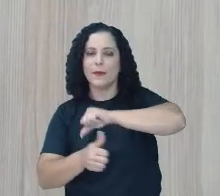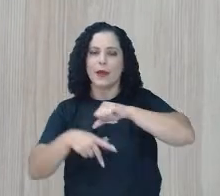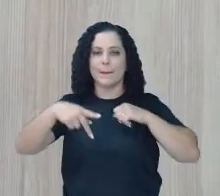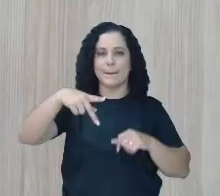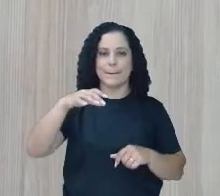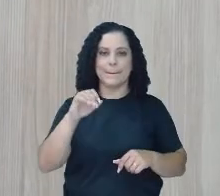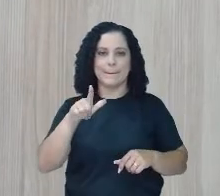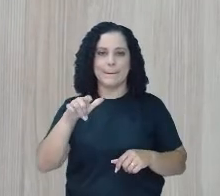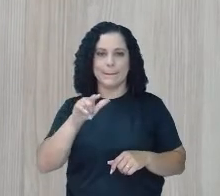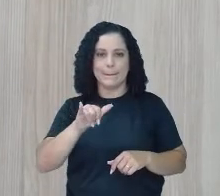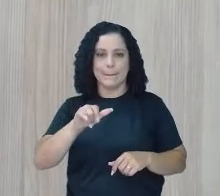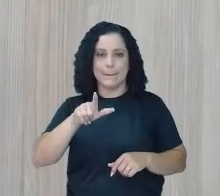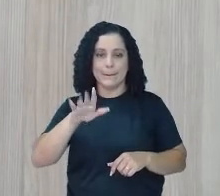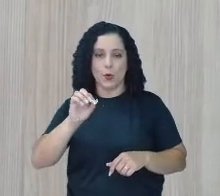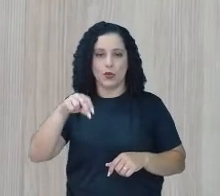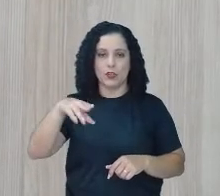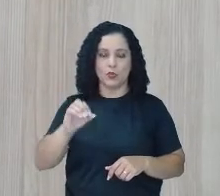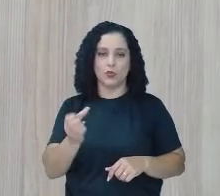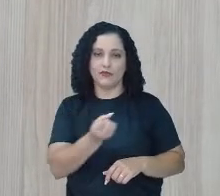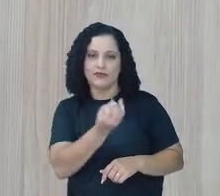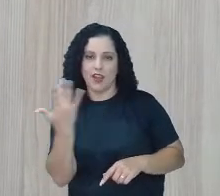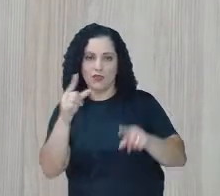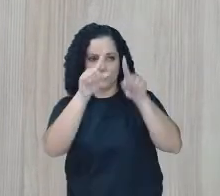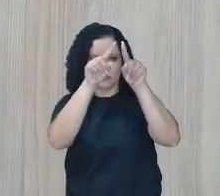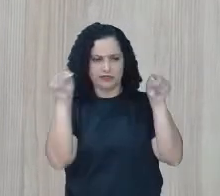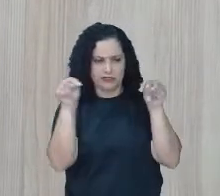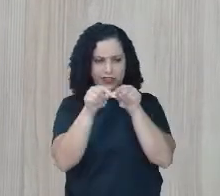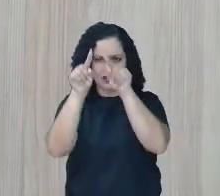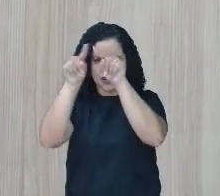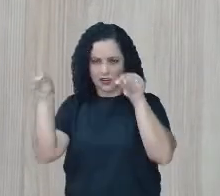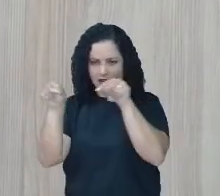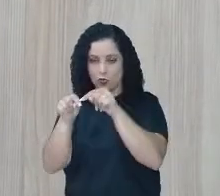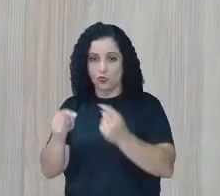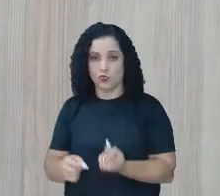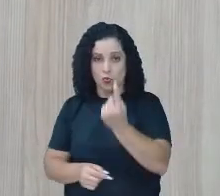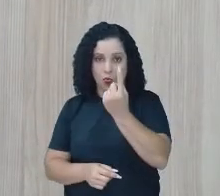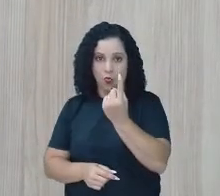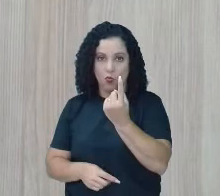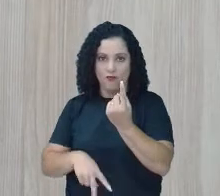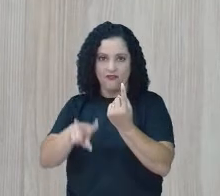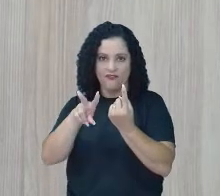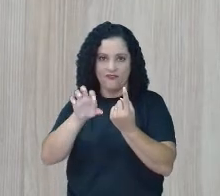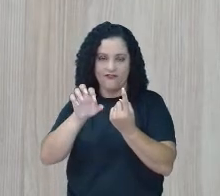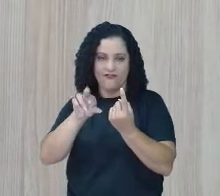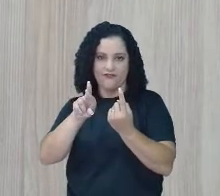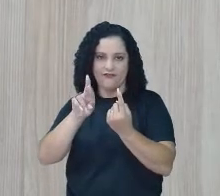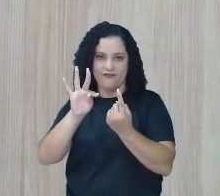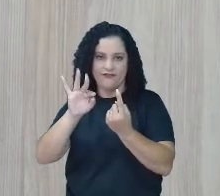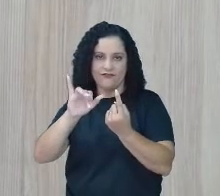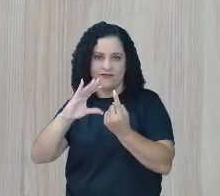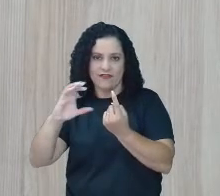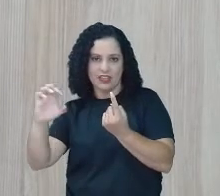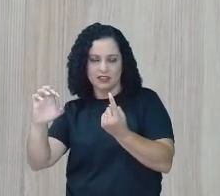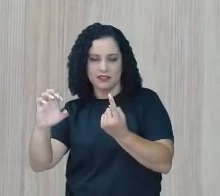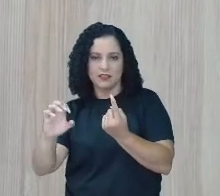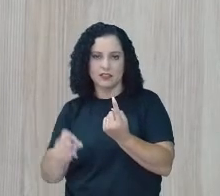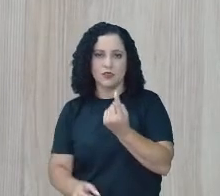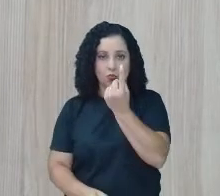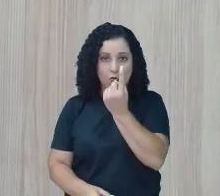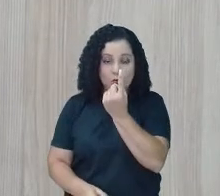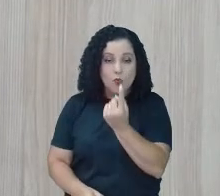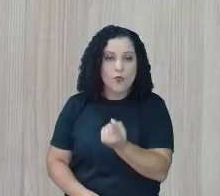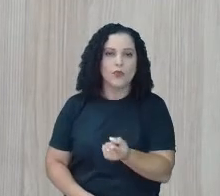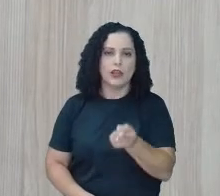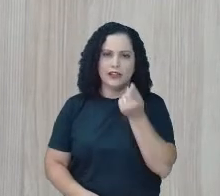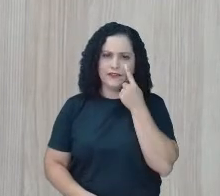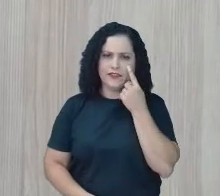vários triângulos, tá? Então, a gente pega um vértice só do polígono e vê com quantos triângulos a gente